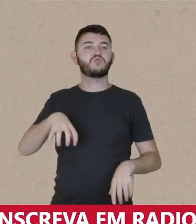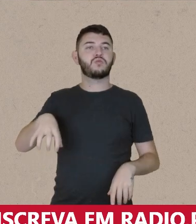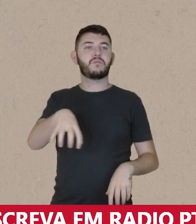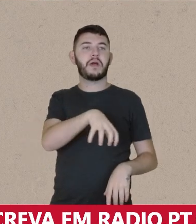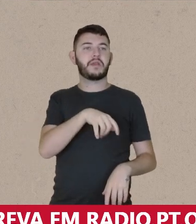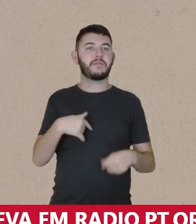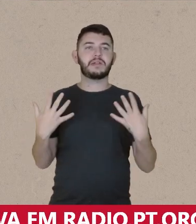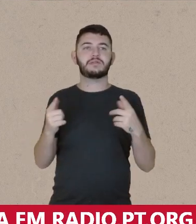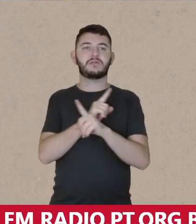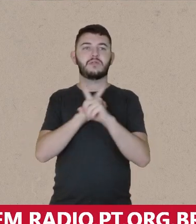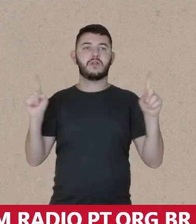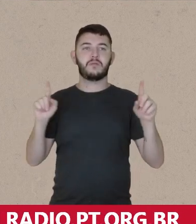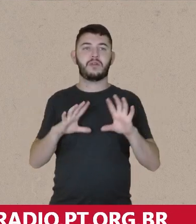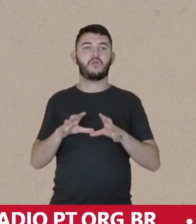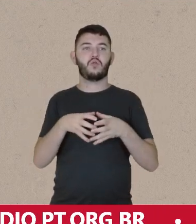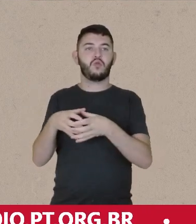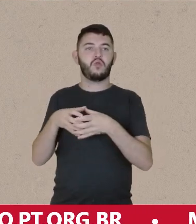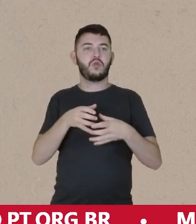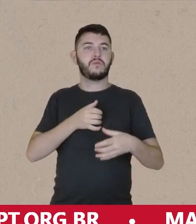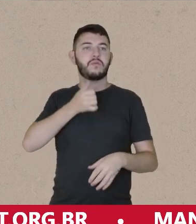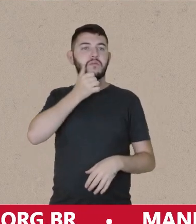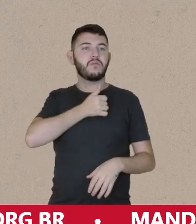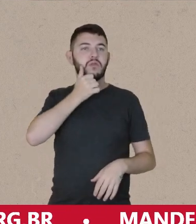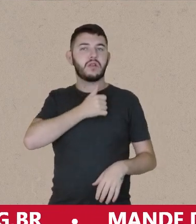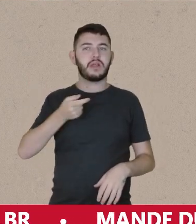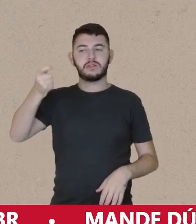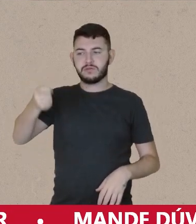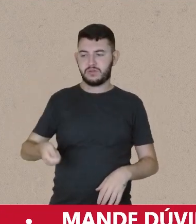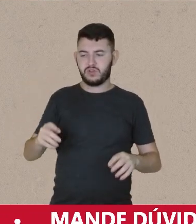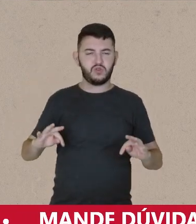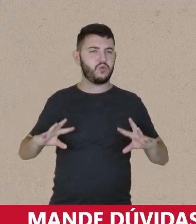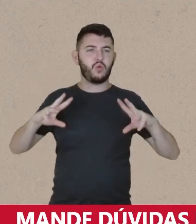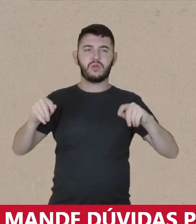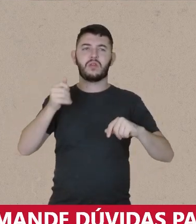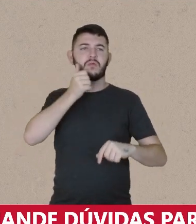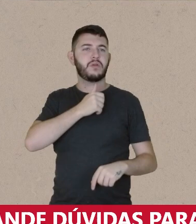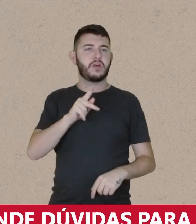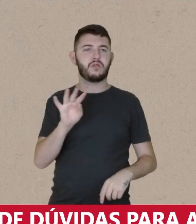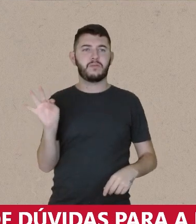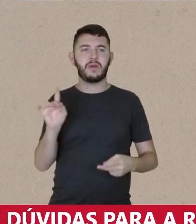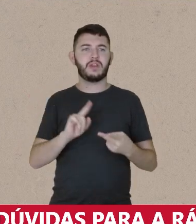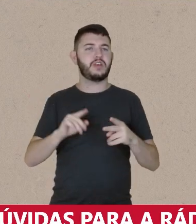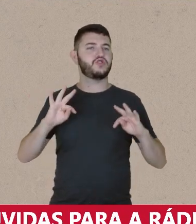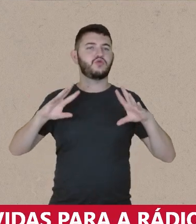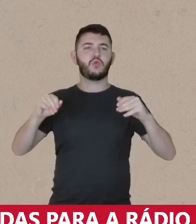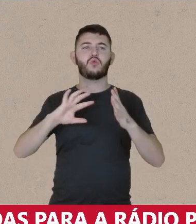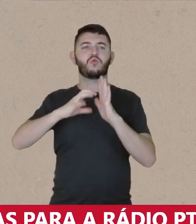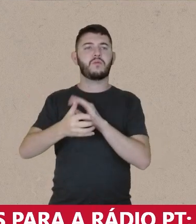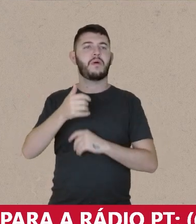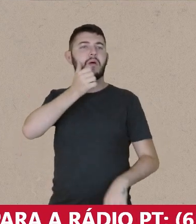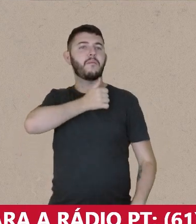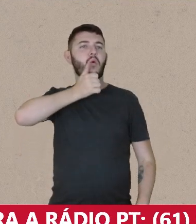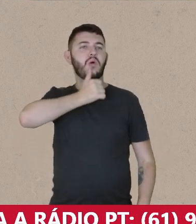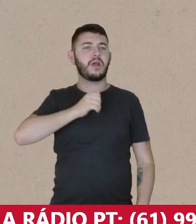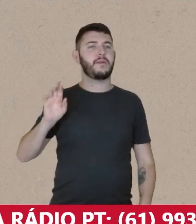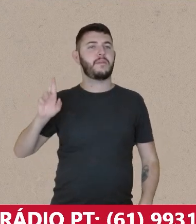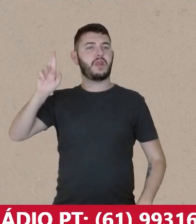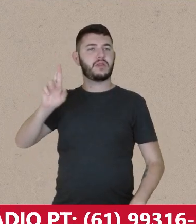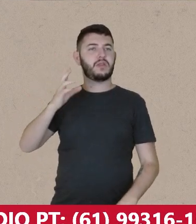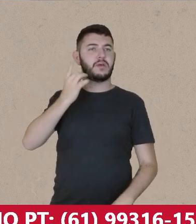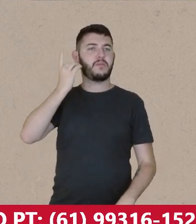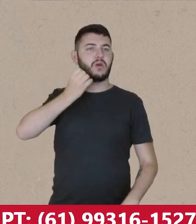uma exigência da bancada feminina, de todas as mulheres do PT, das mulheres de todos os partidos, que as